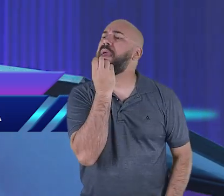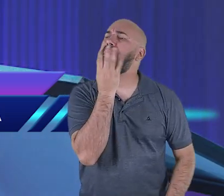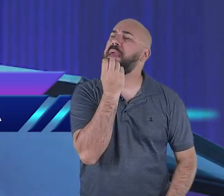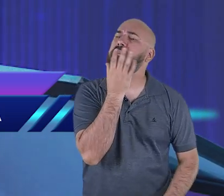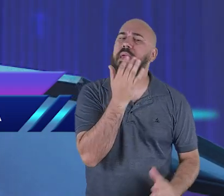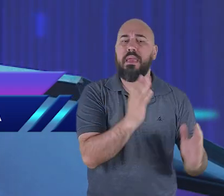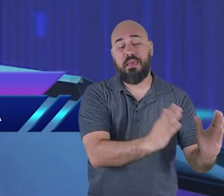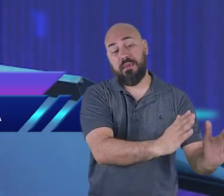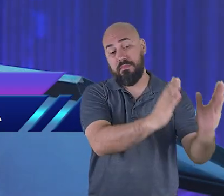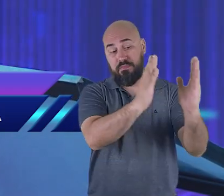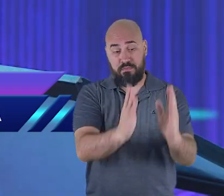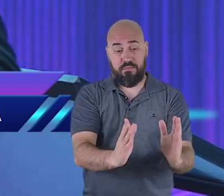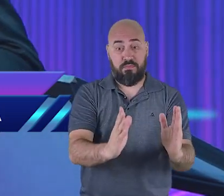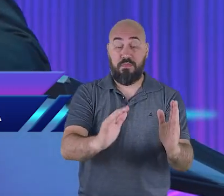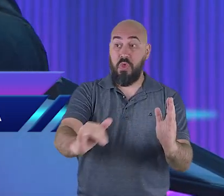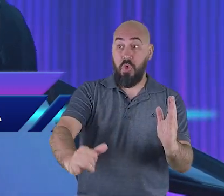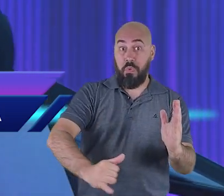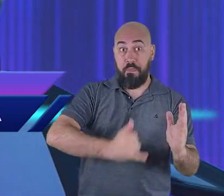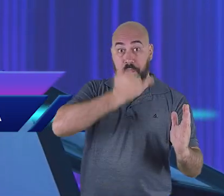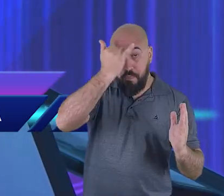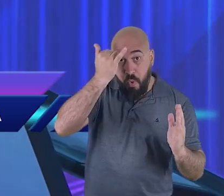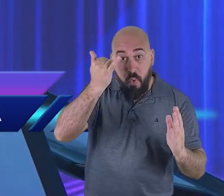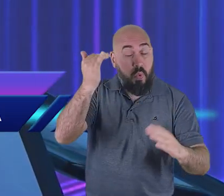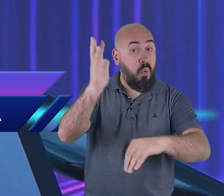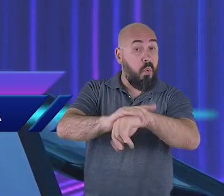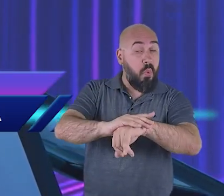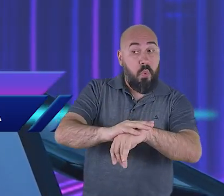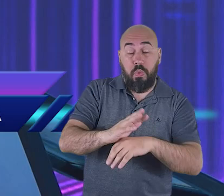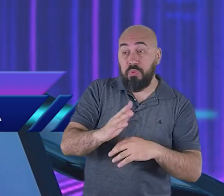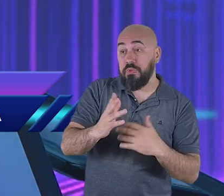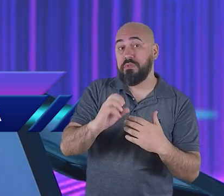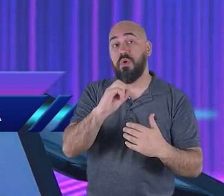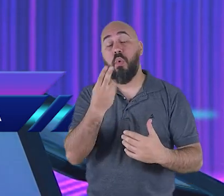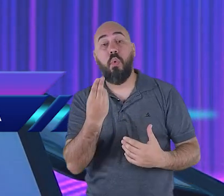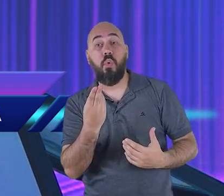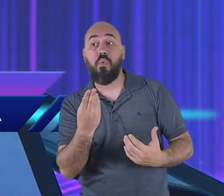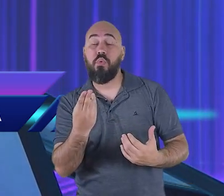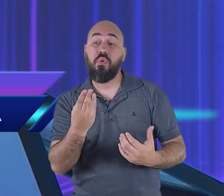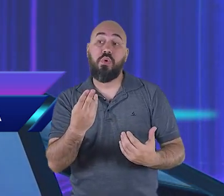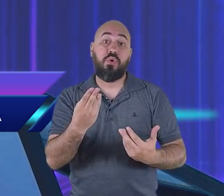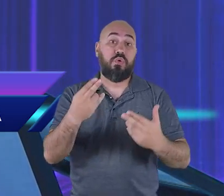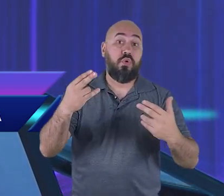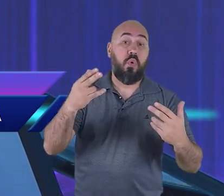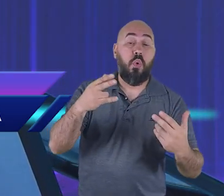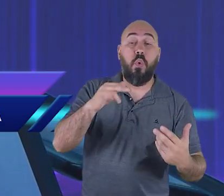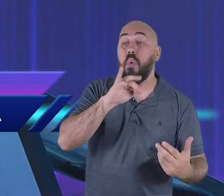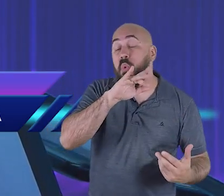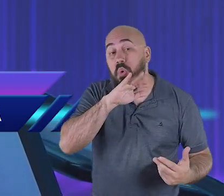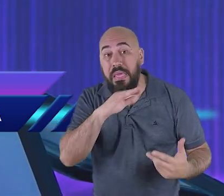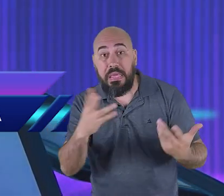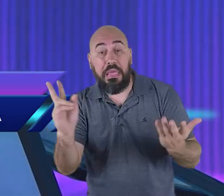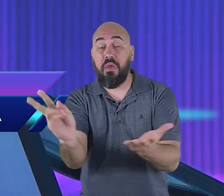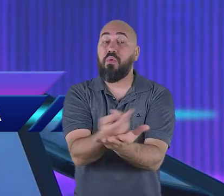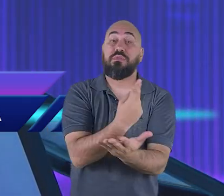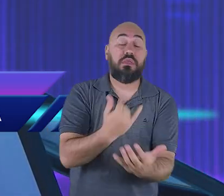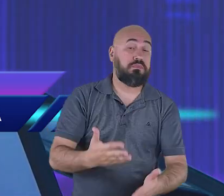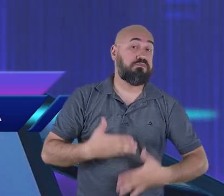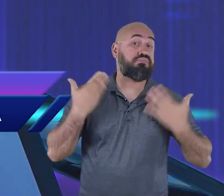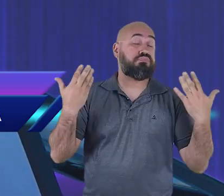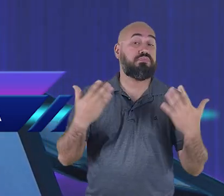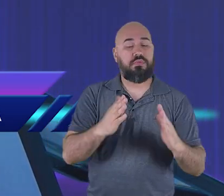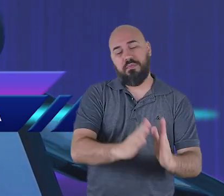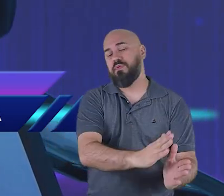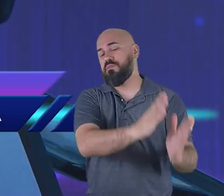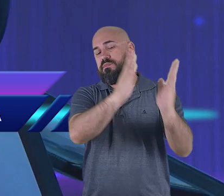acontece. Por isso, uma grande batalha deve ser travada ou uma jornada deve ser feita. No momento